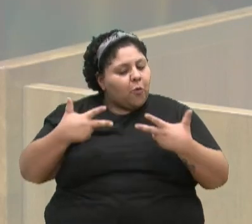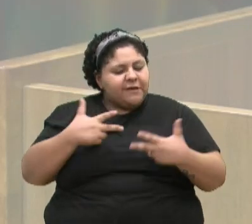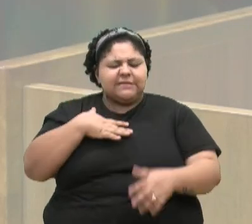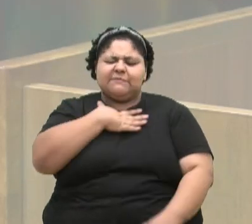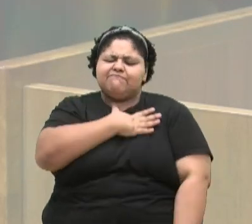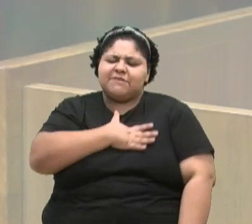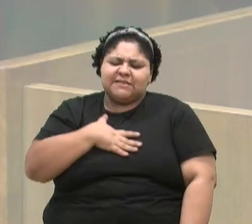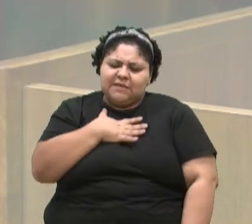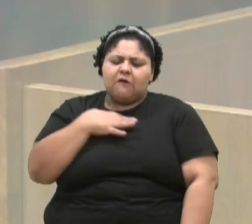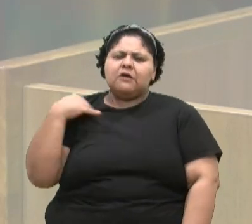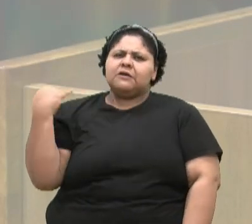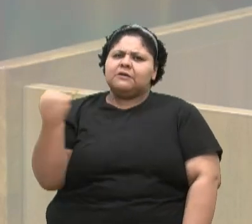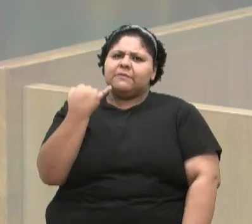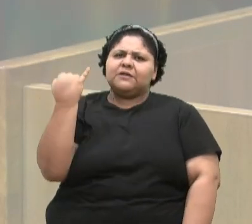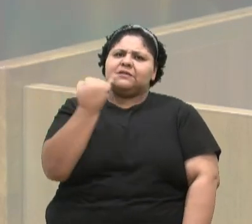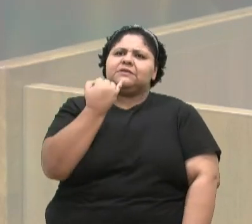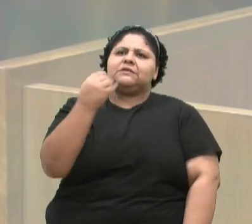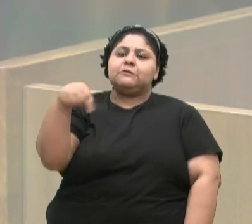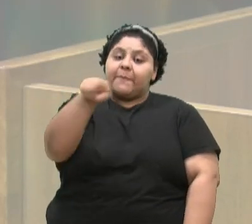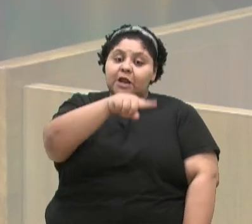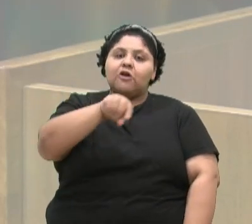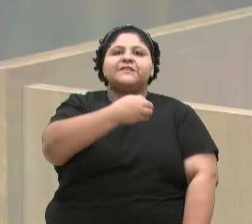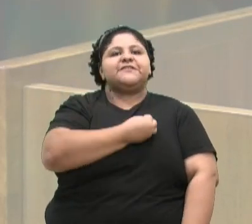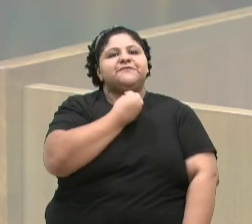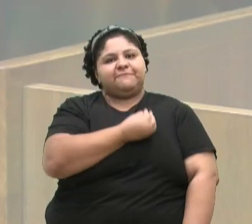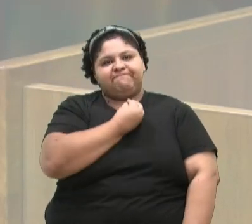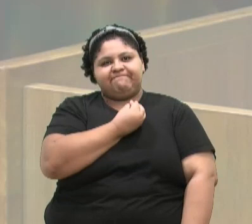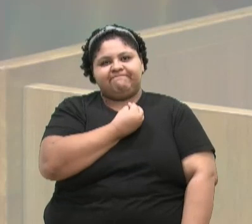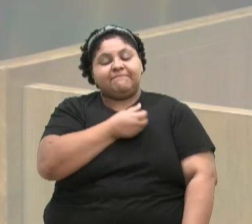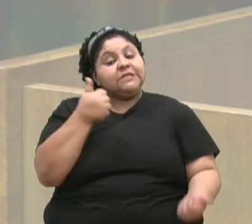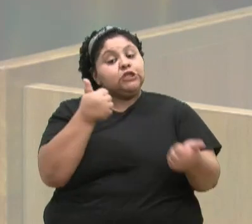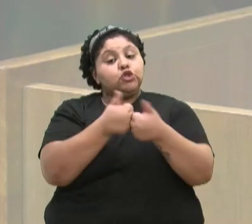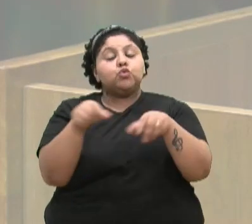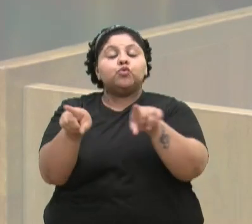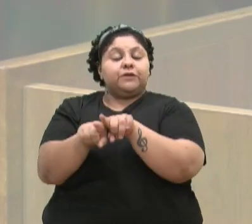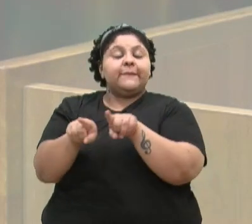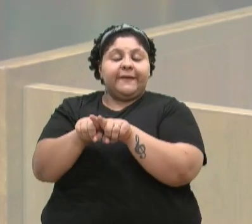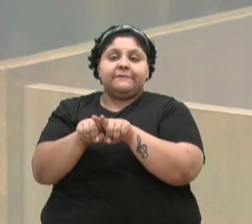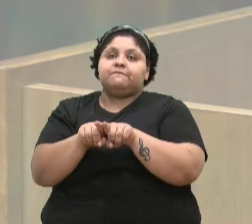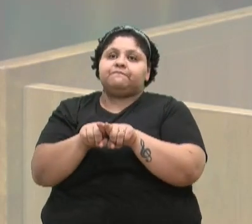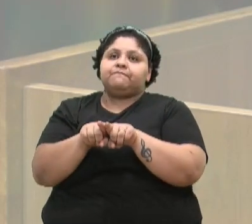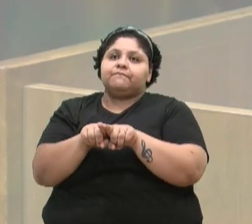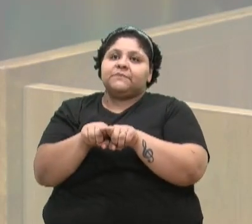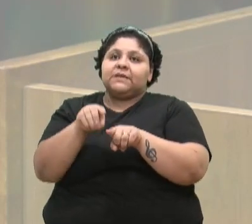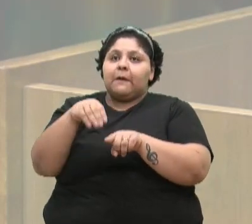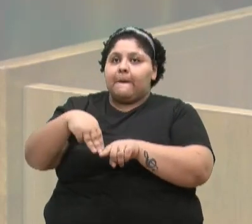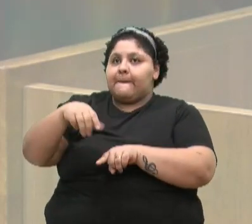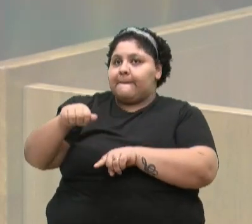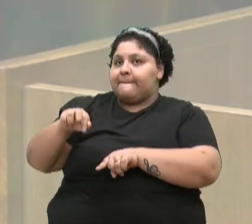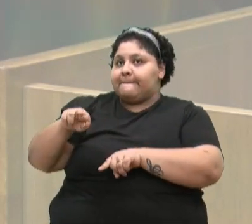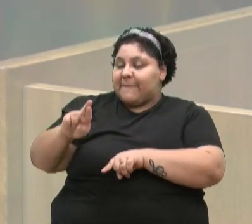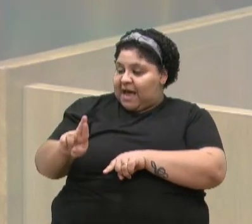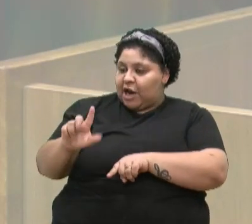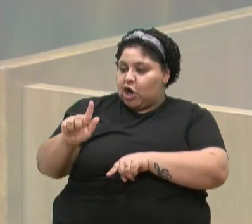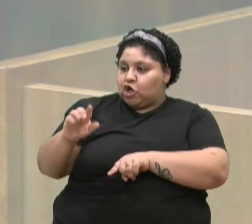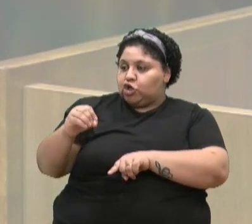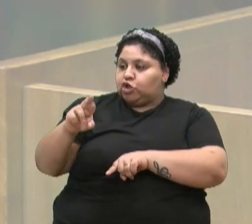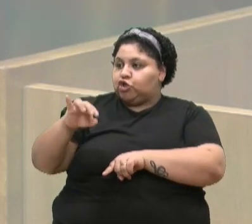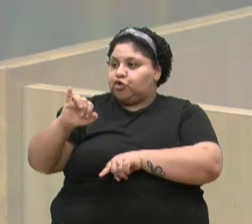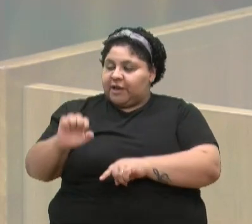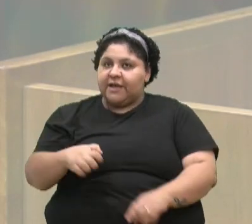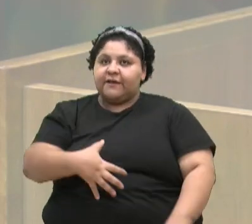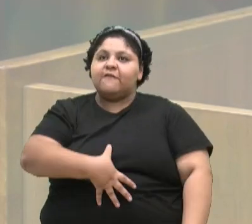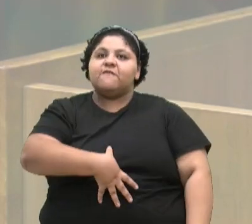prazerosas e importantes na nossa vida. E junto com ele trouxe também a Marjorie, sua filha, que foi